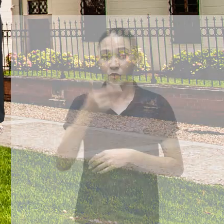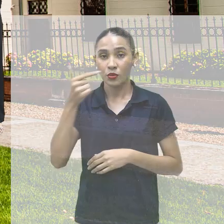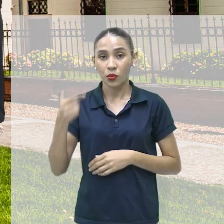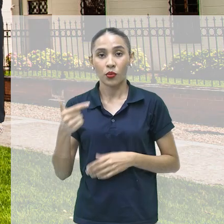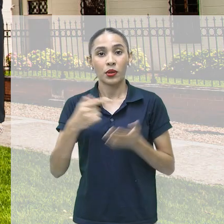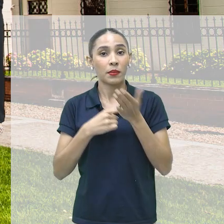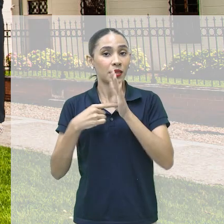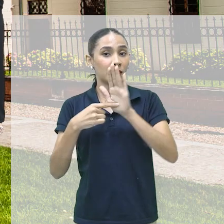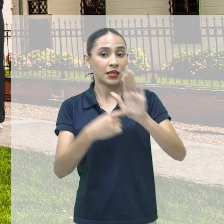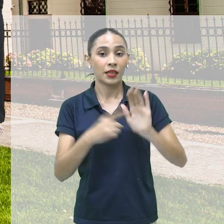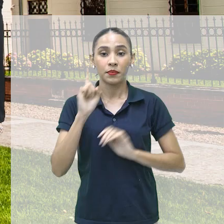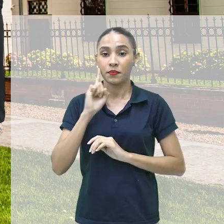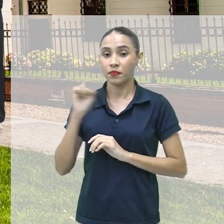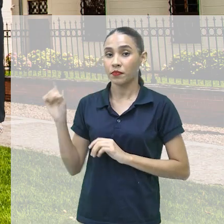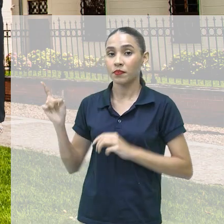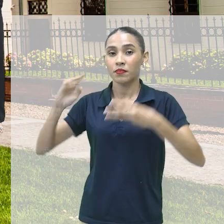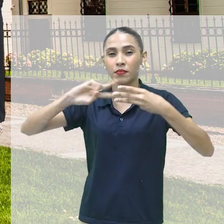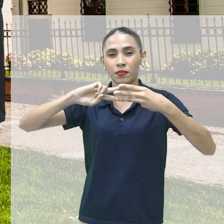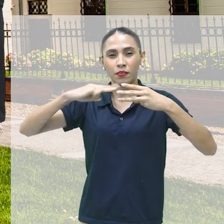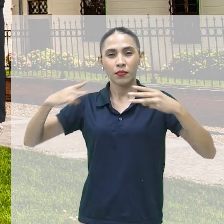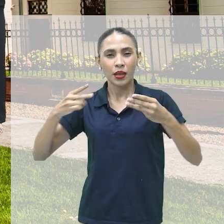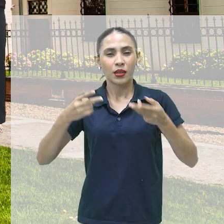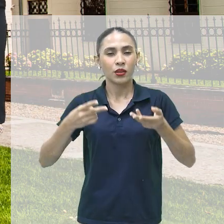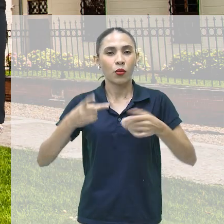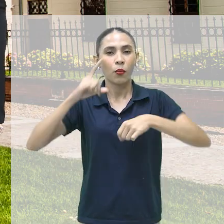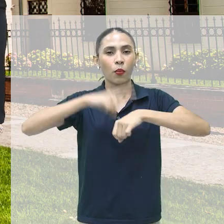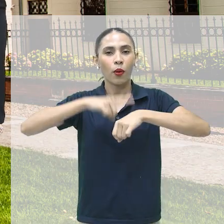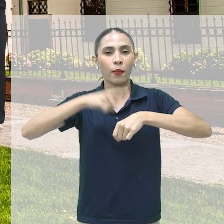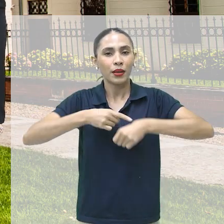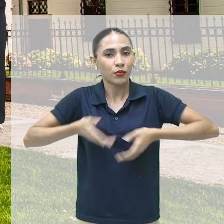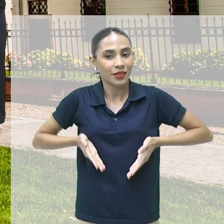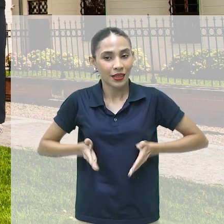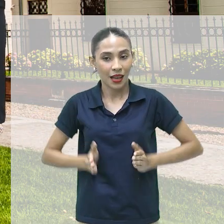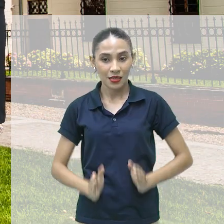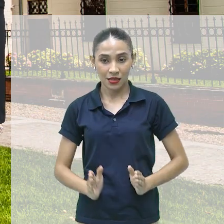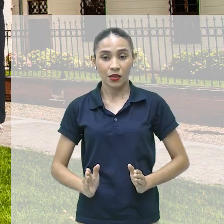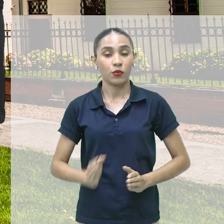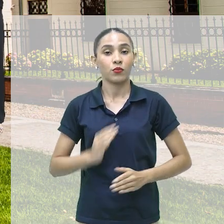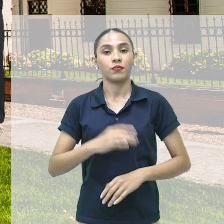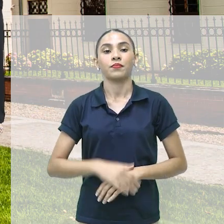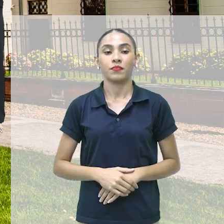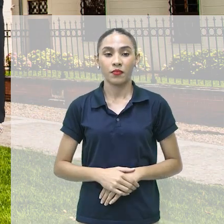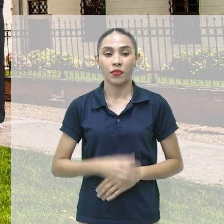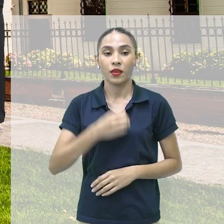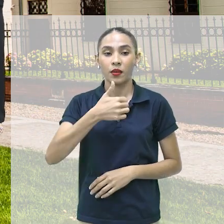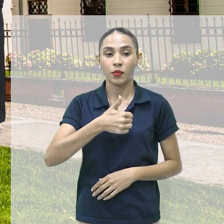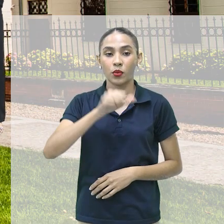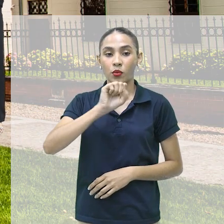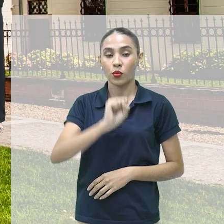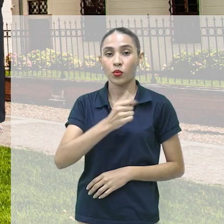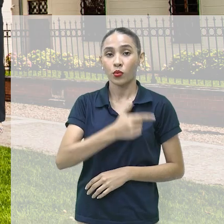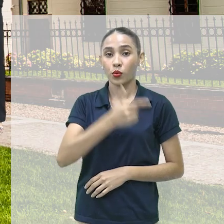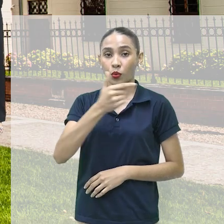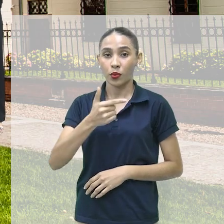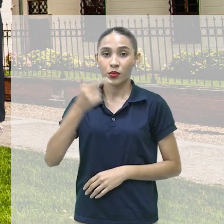A gente vai iniciar falando sobre Mendel desde o seu nascimento, o ano do seu nascimento,